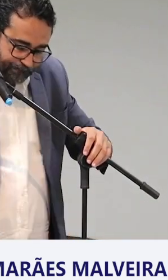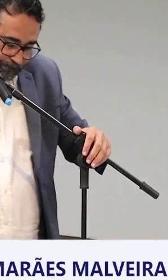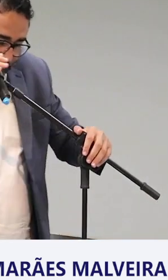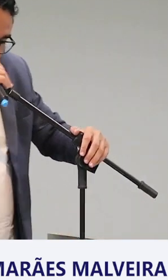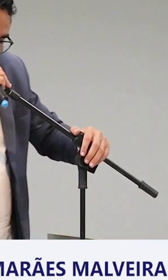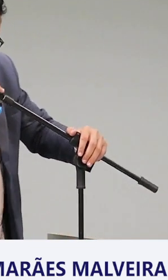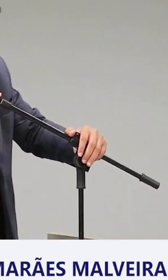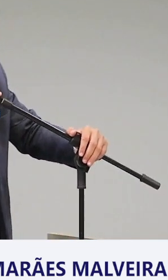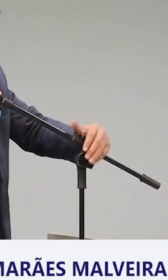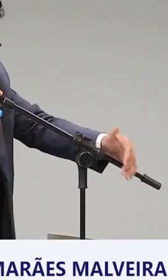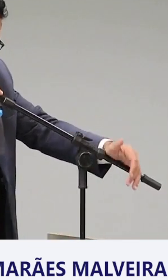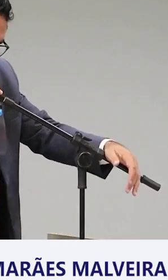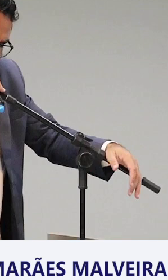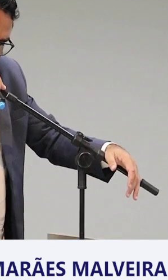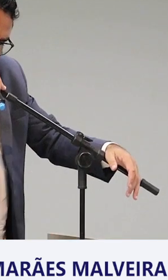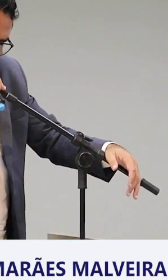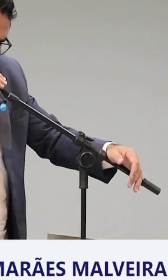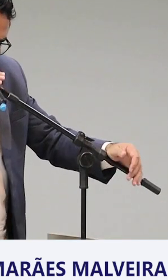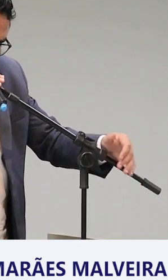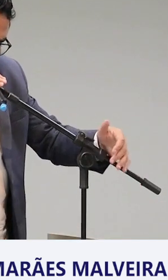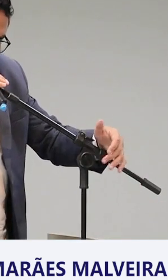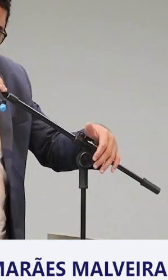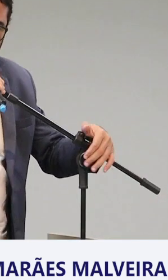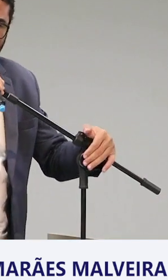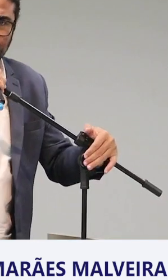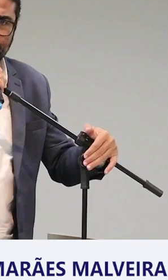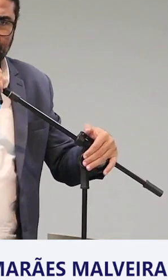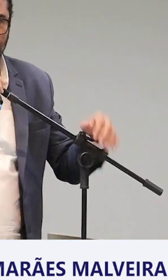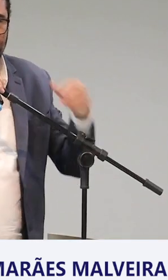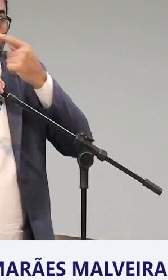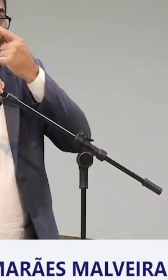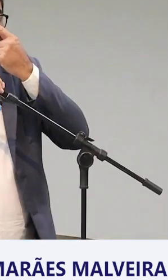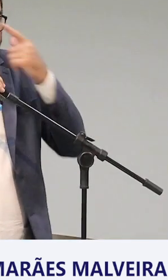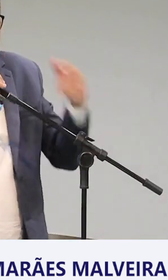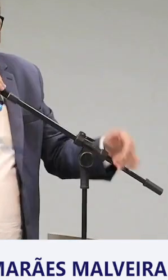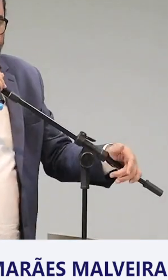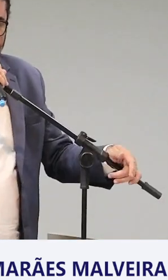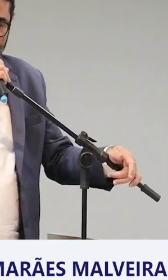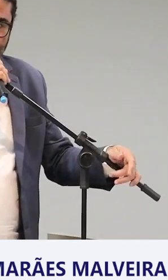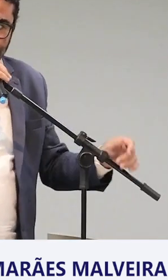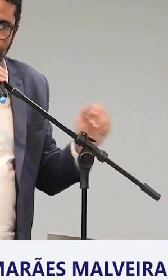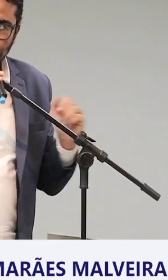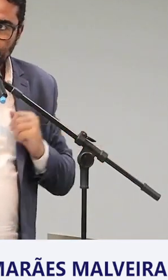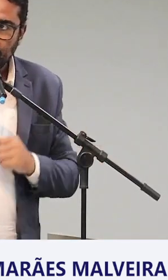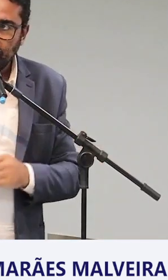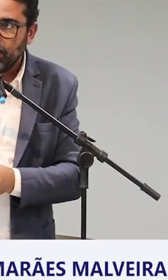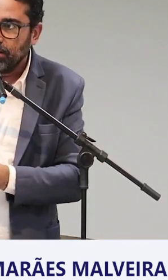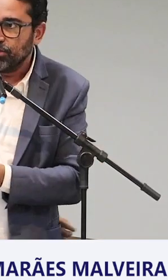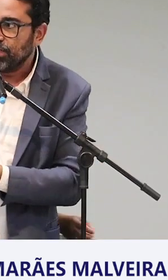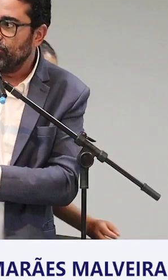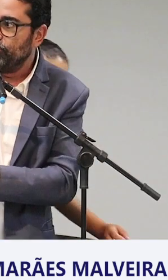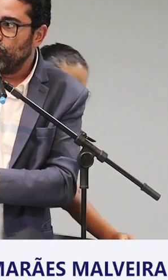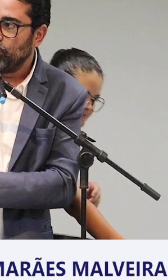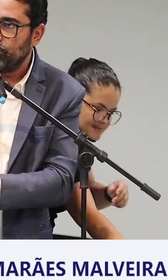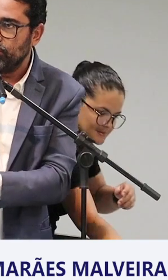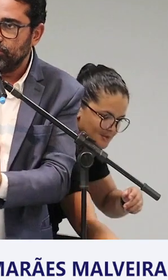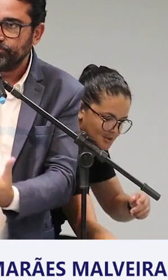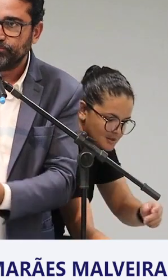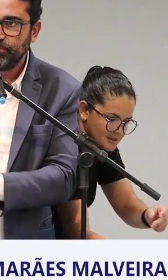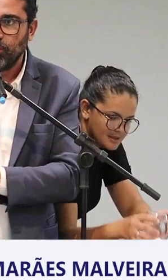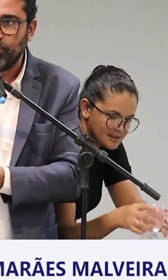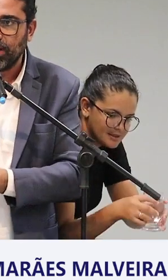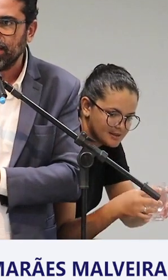eh sobre a água doho d'água só dizer para informar a todos que estava um pouco